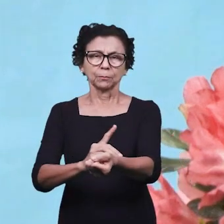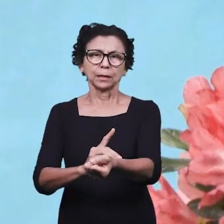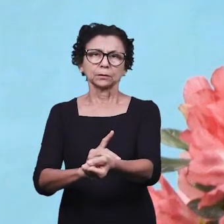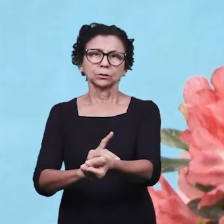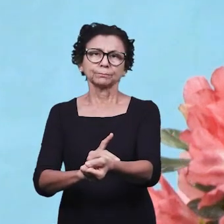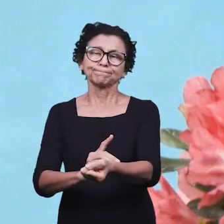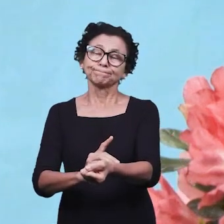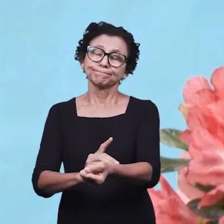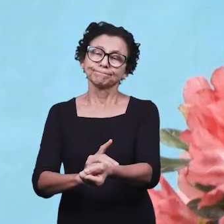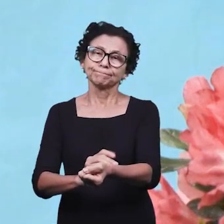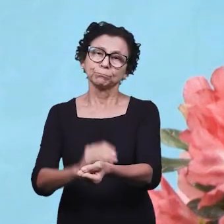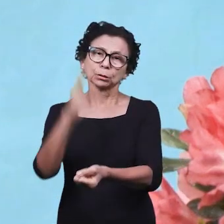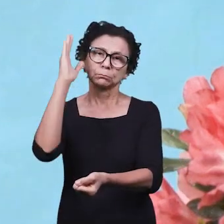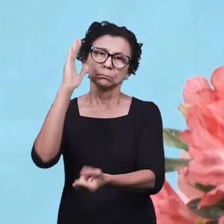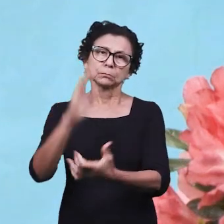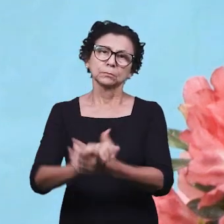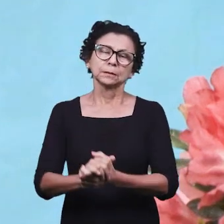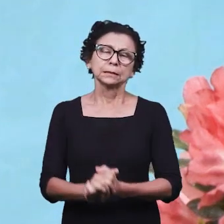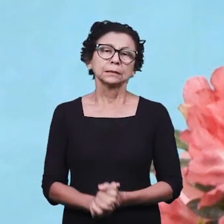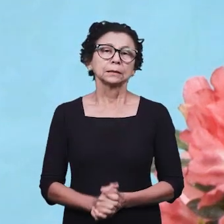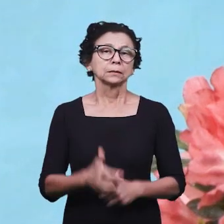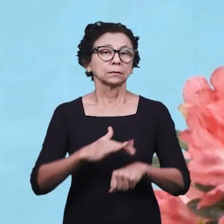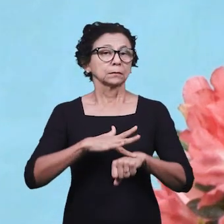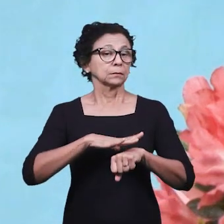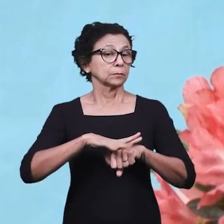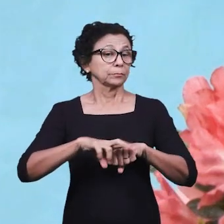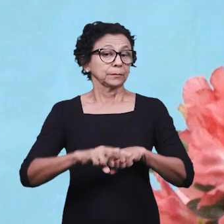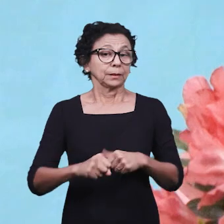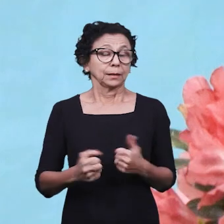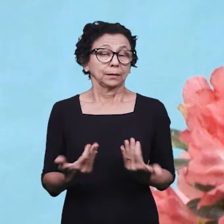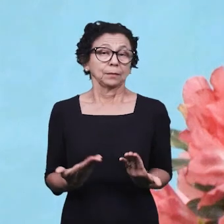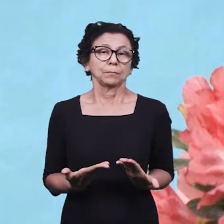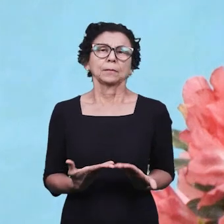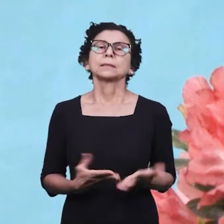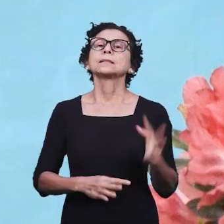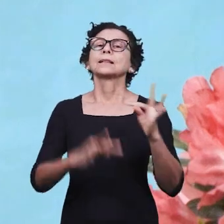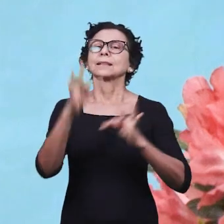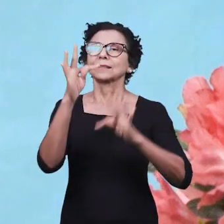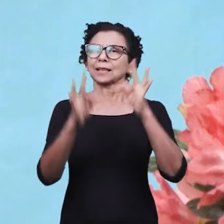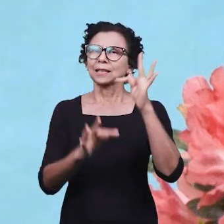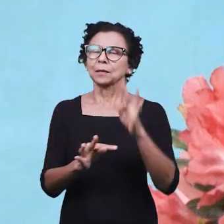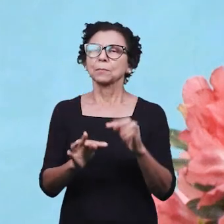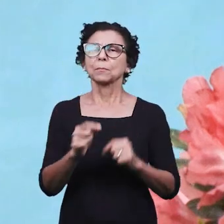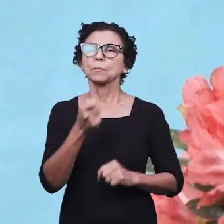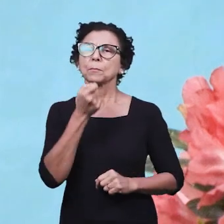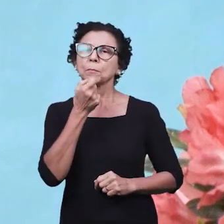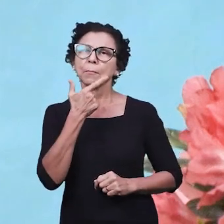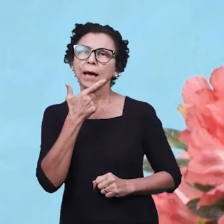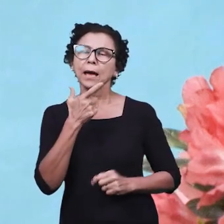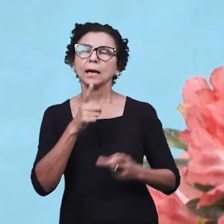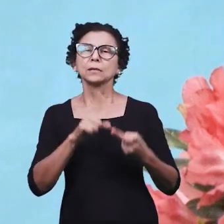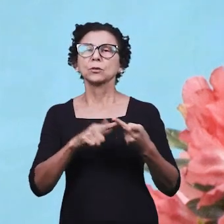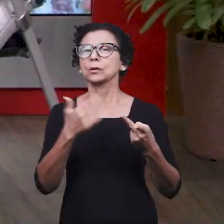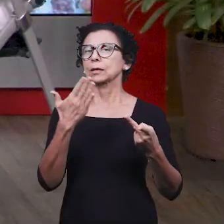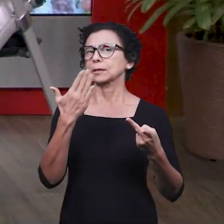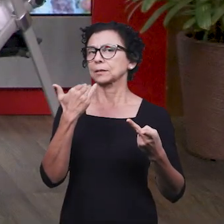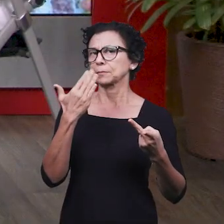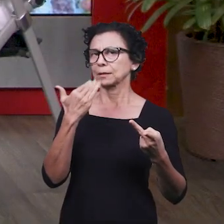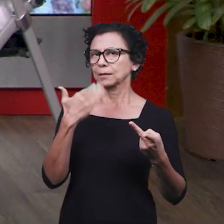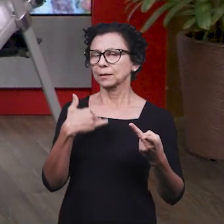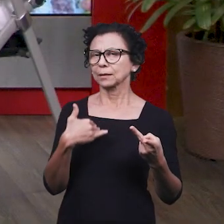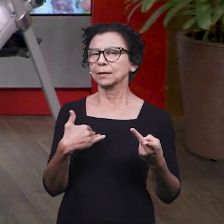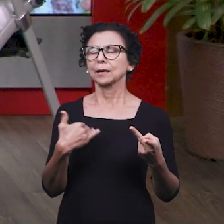E, infelizmente, é uma doença que não tem cura, porém possui tratamentos, tanto medicamentoso como nutricional, para que se tenha uma